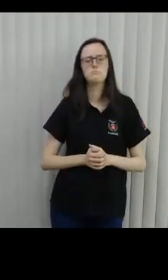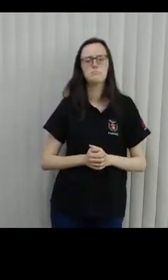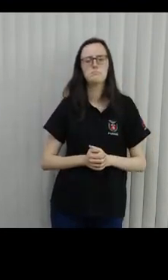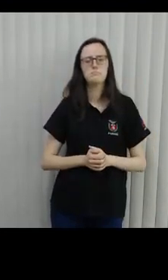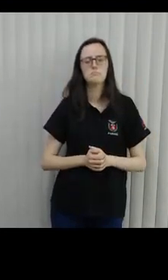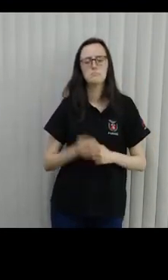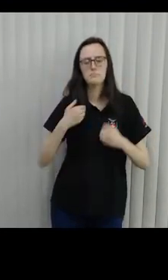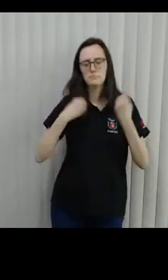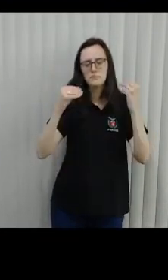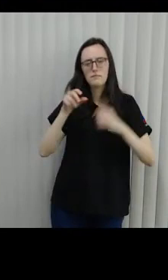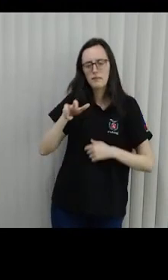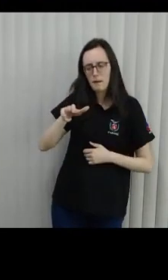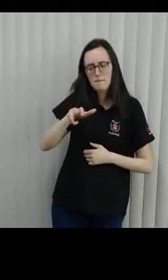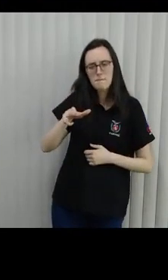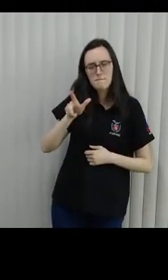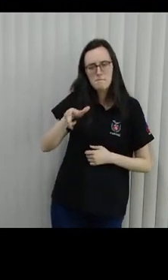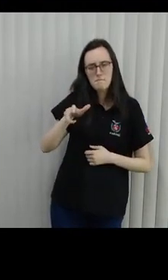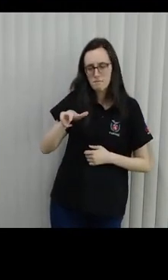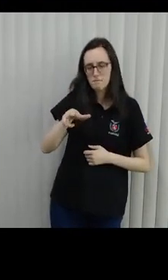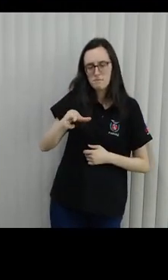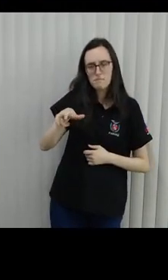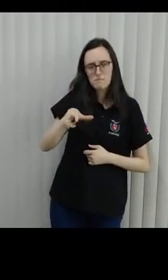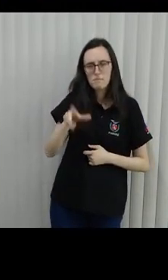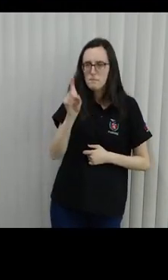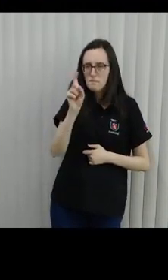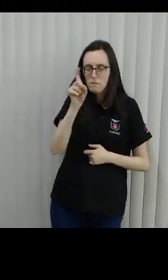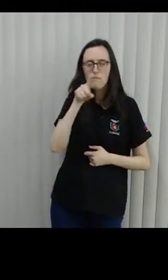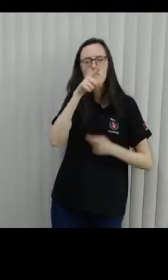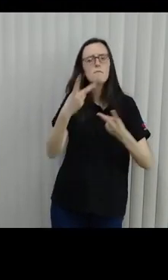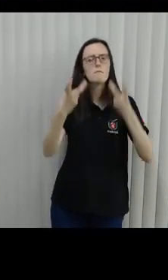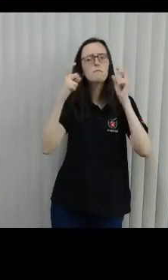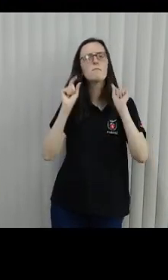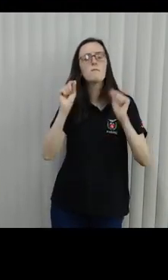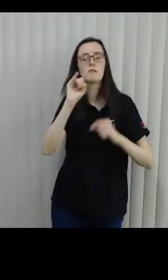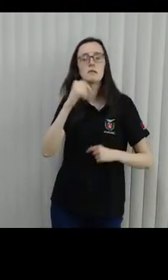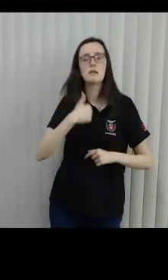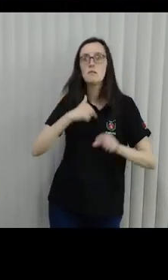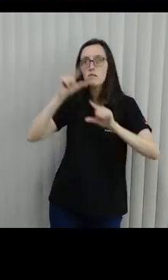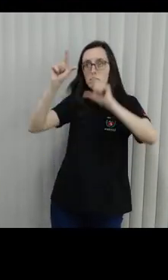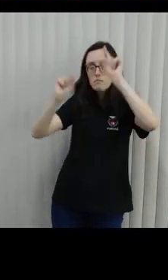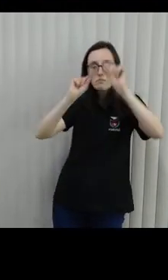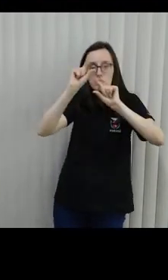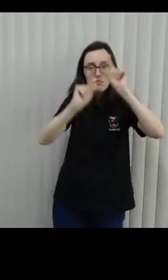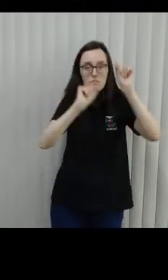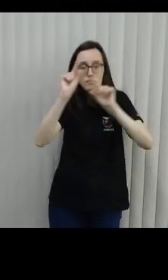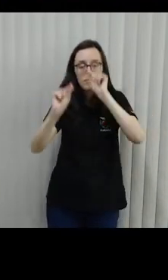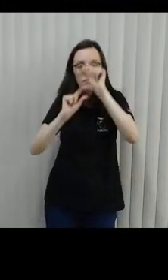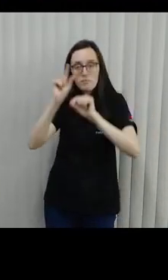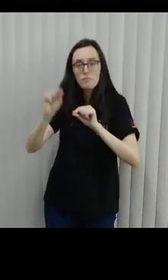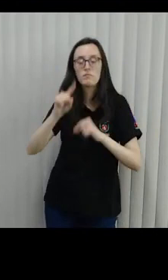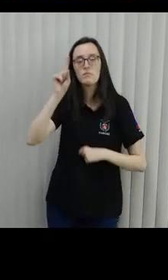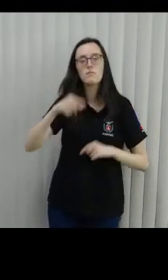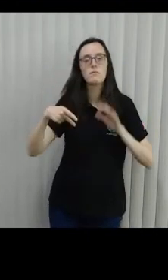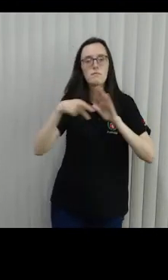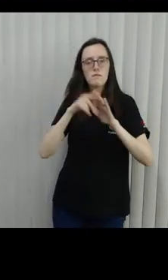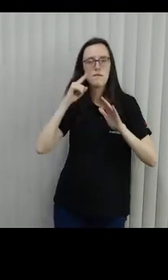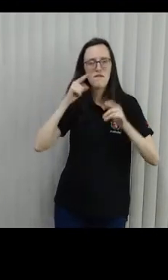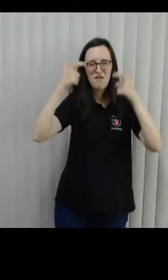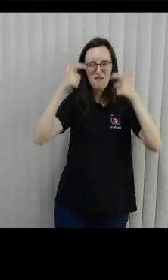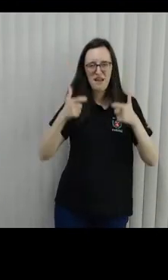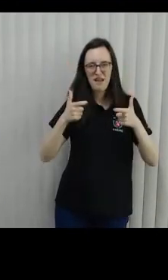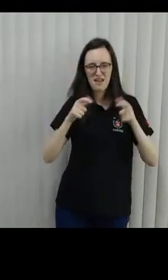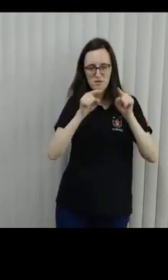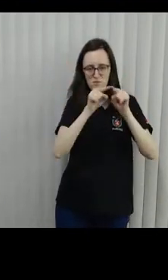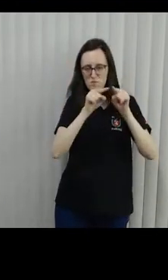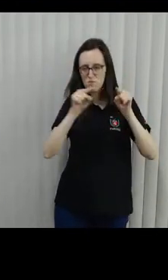mouse bem próximo de onde ele apareceu, repara que se eu selecionar aqui puxar a linha para algum lugar, ó, ele vai